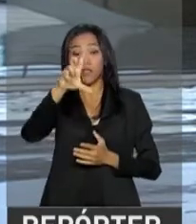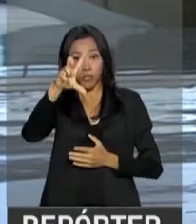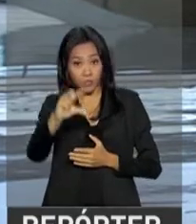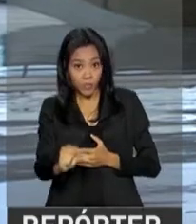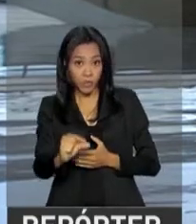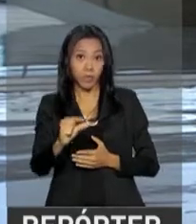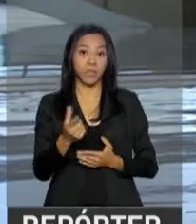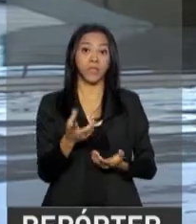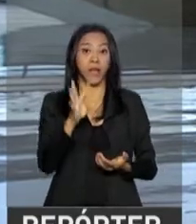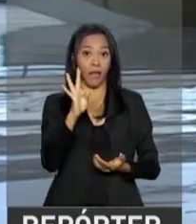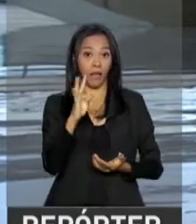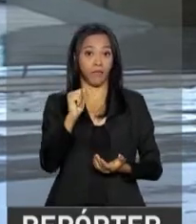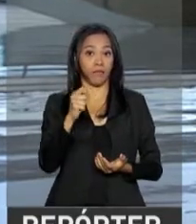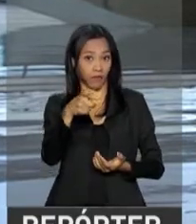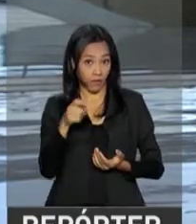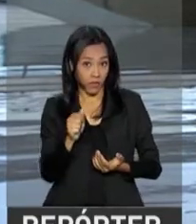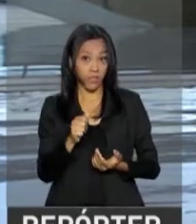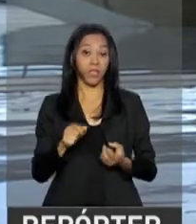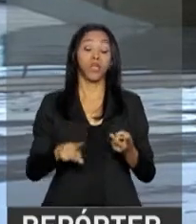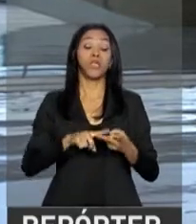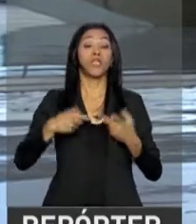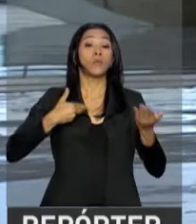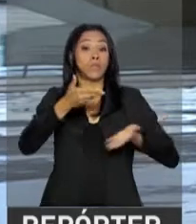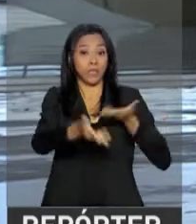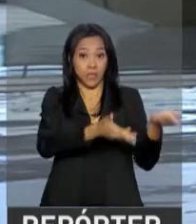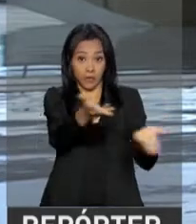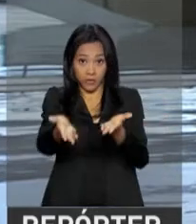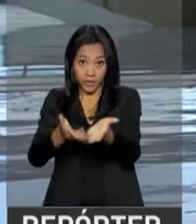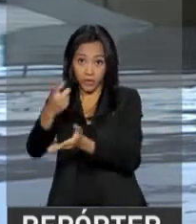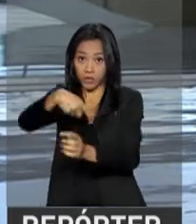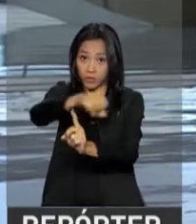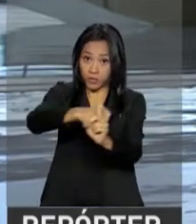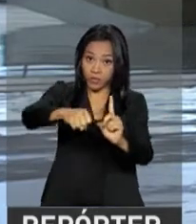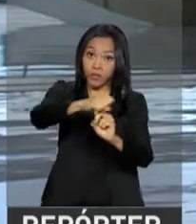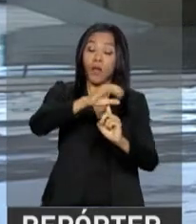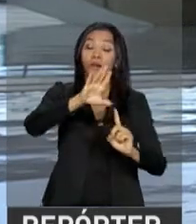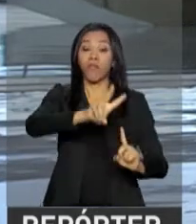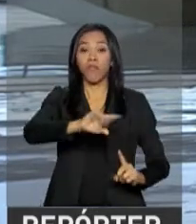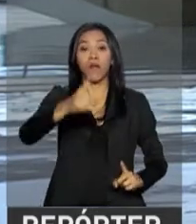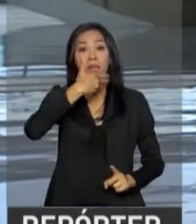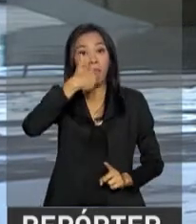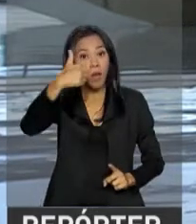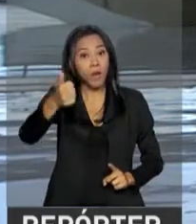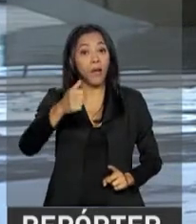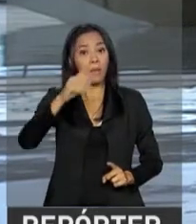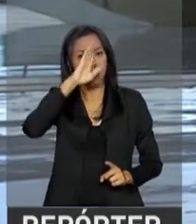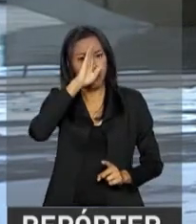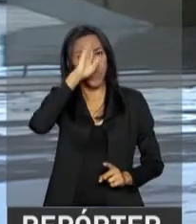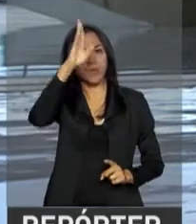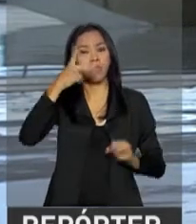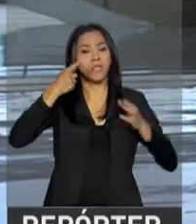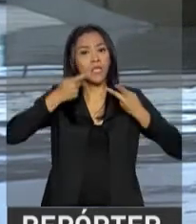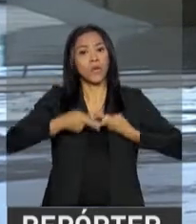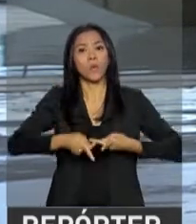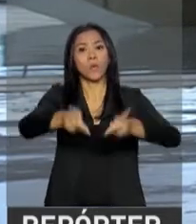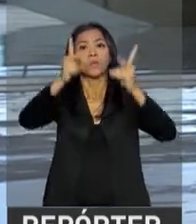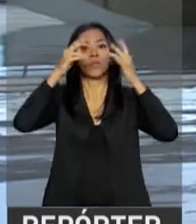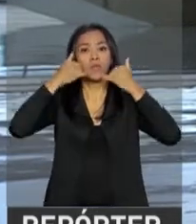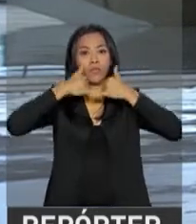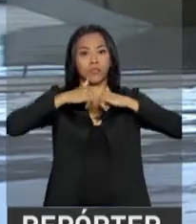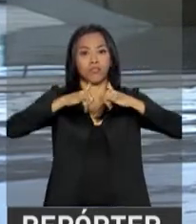à população vão melhorar principalmente no setor de transmissão de energia elétrica ea